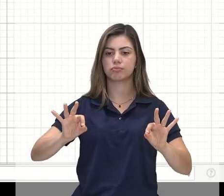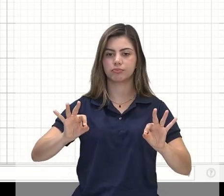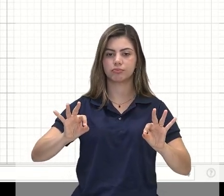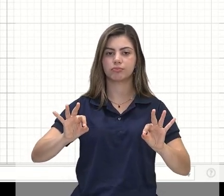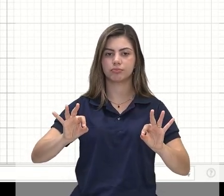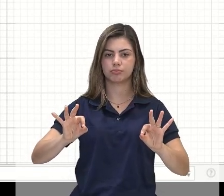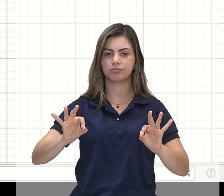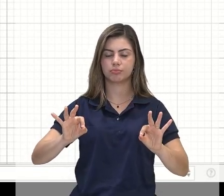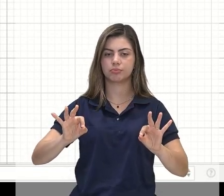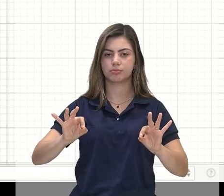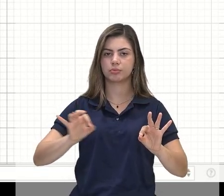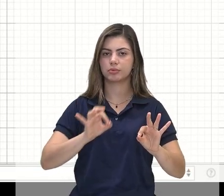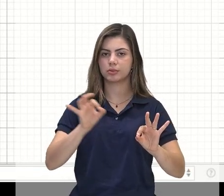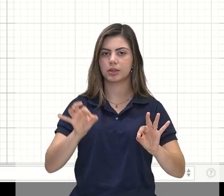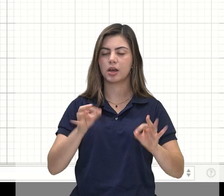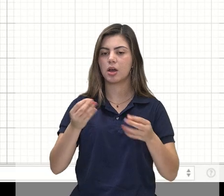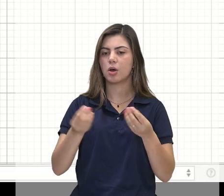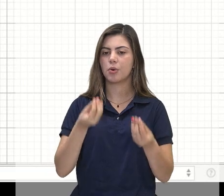Que vai sair